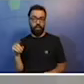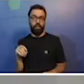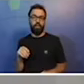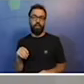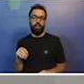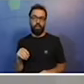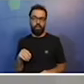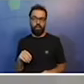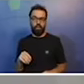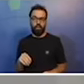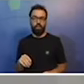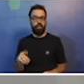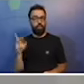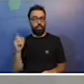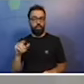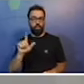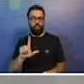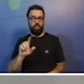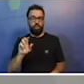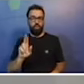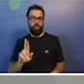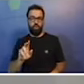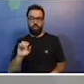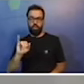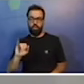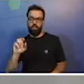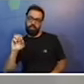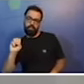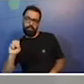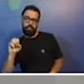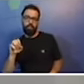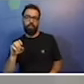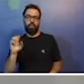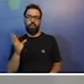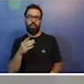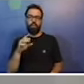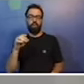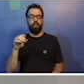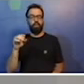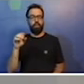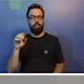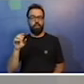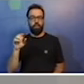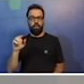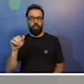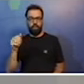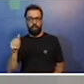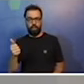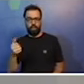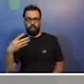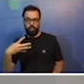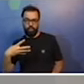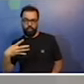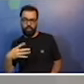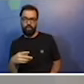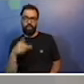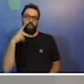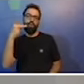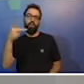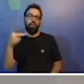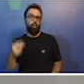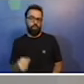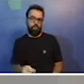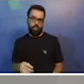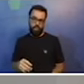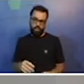francês Luís XIV teria dito a célebre frase que o tornou famoso: o Estado